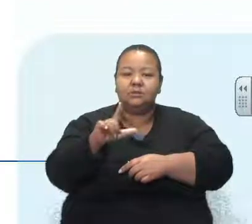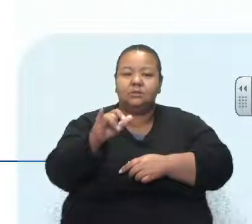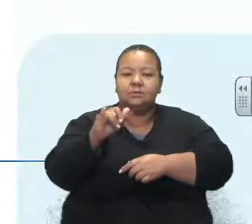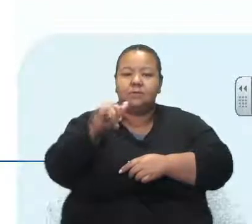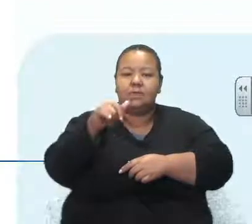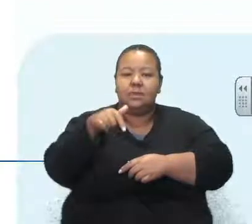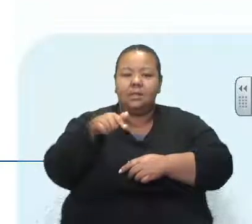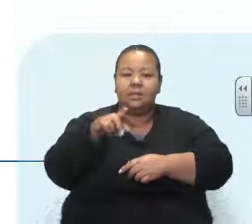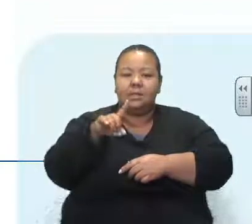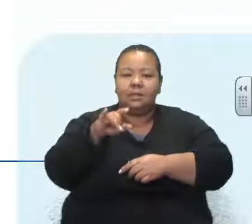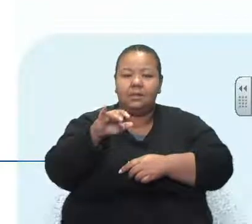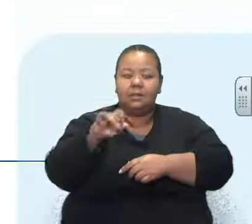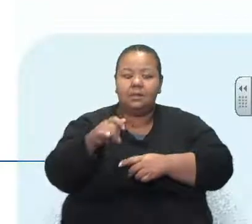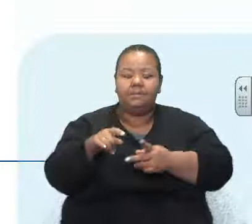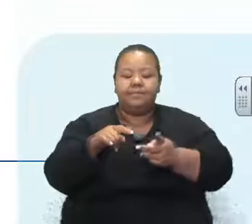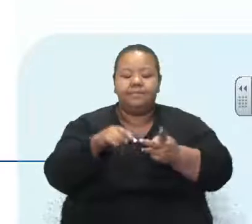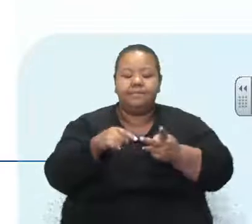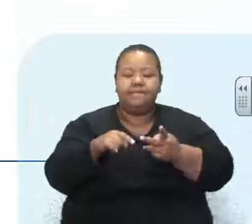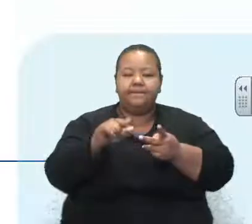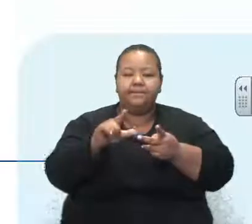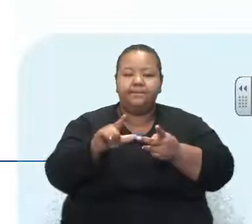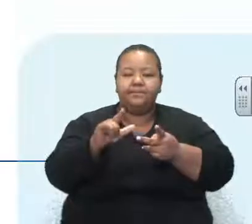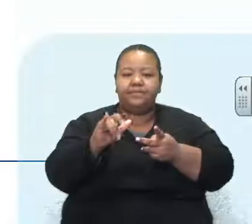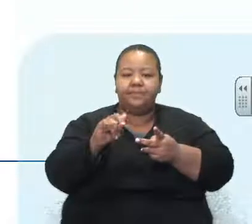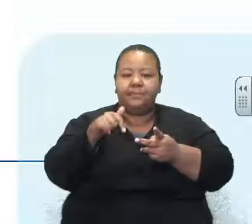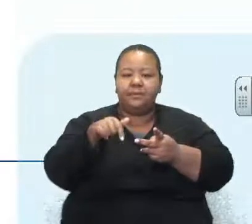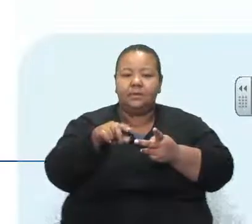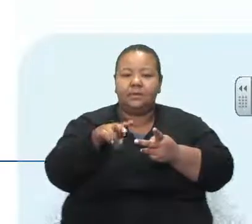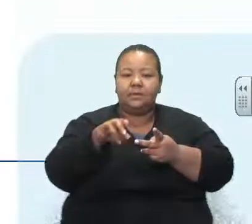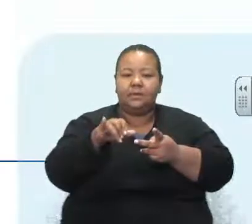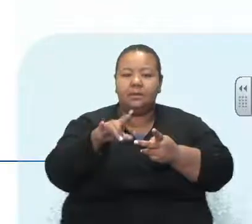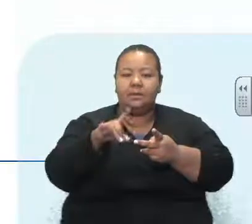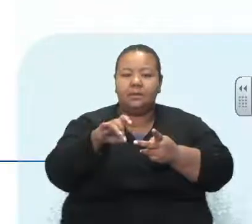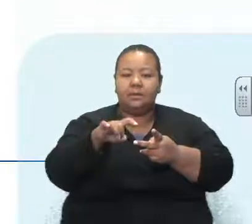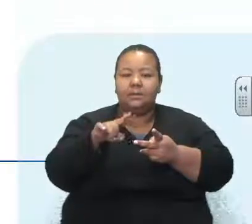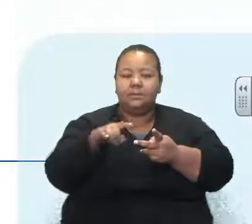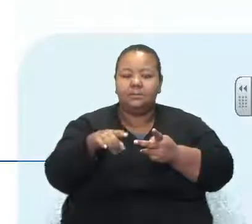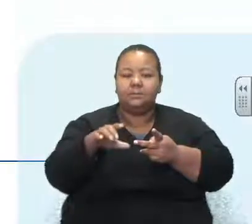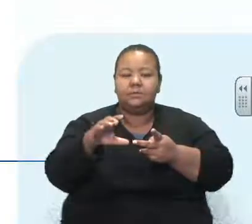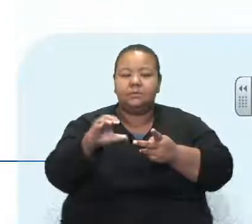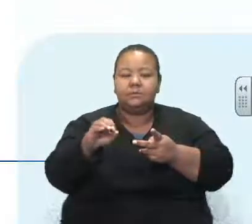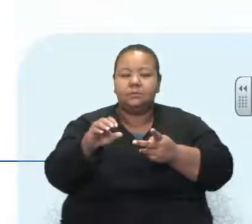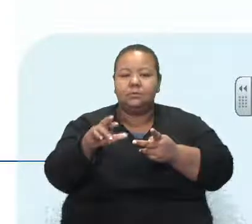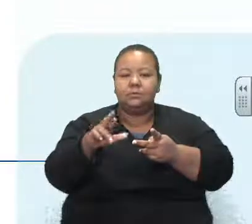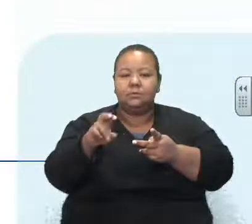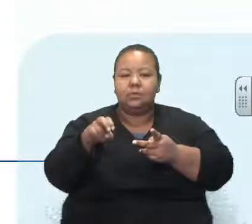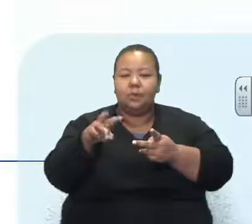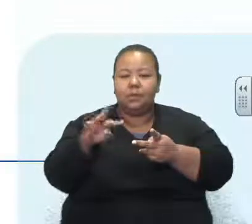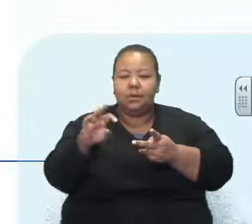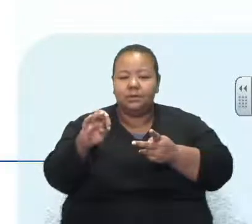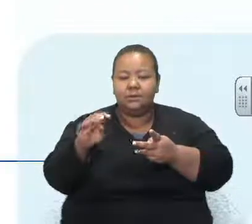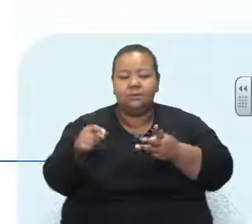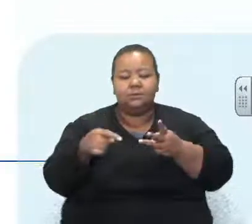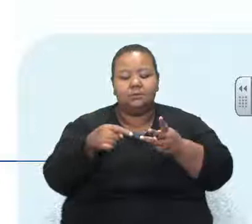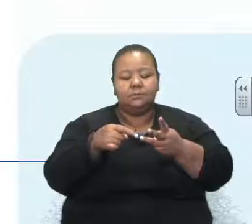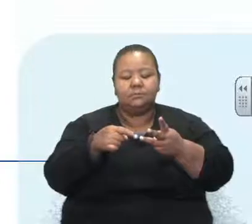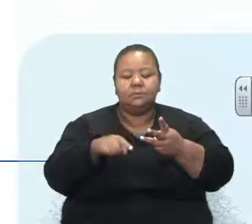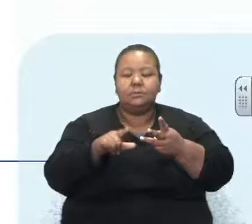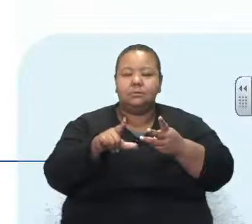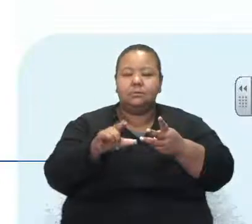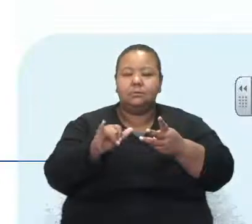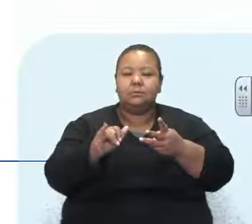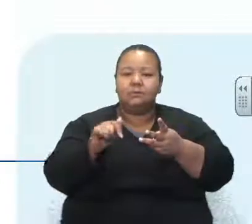desmembra aqui em outros indicadores. Então, quando eu estou falando meus indicadores